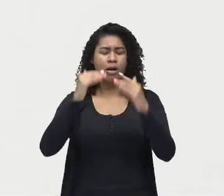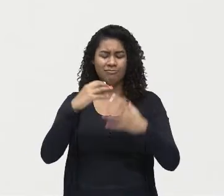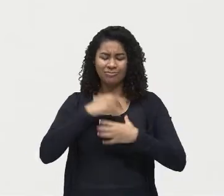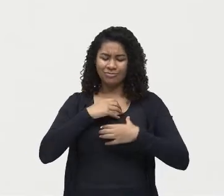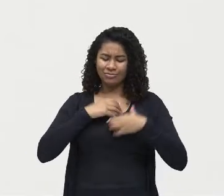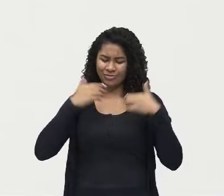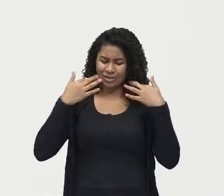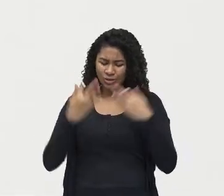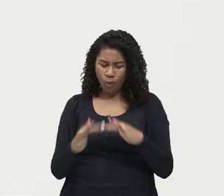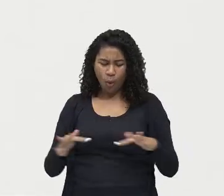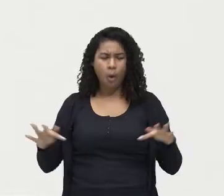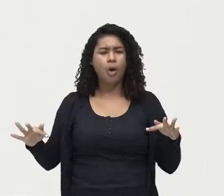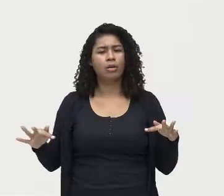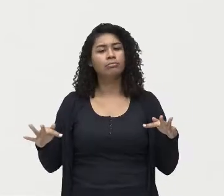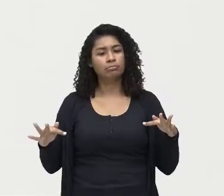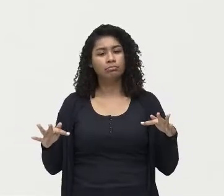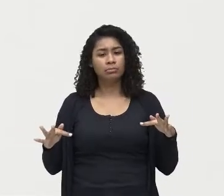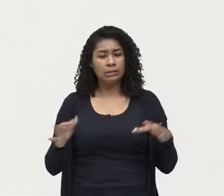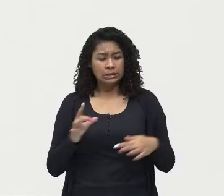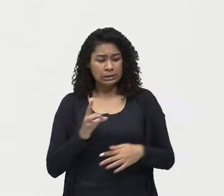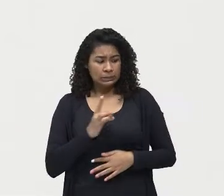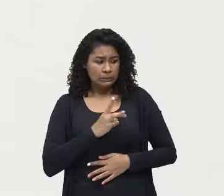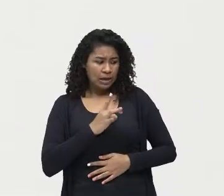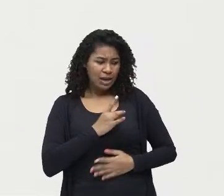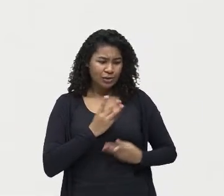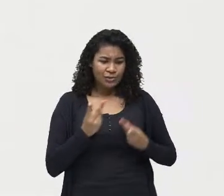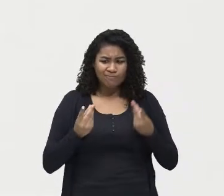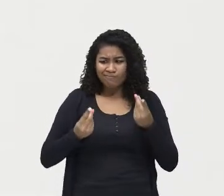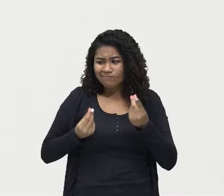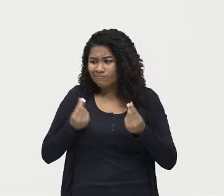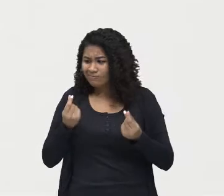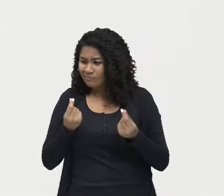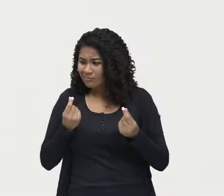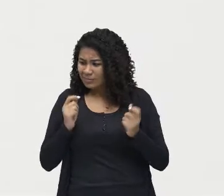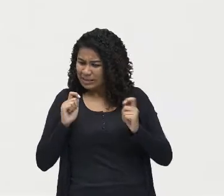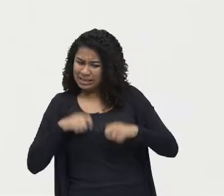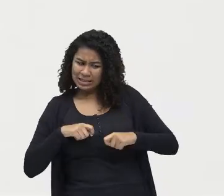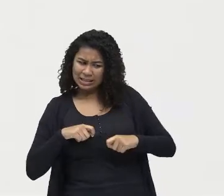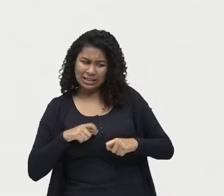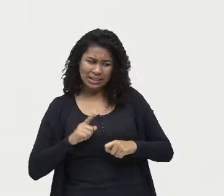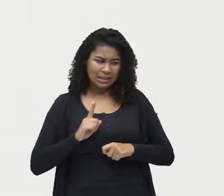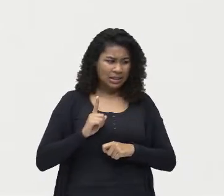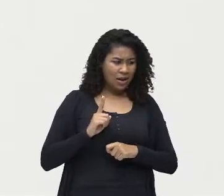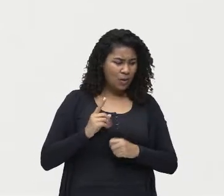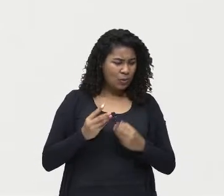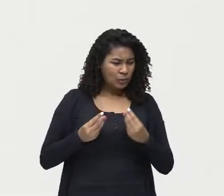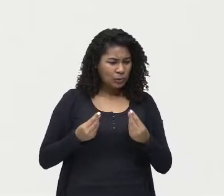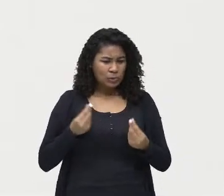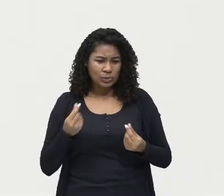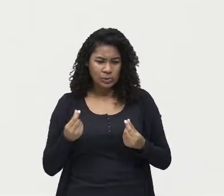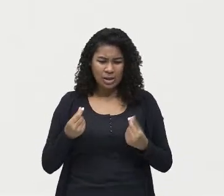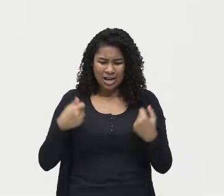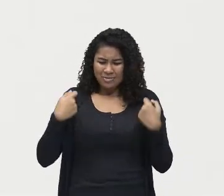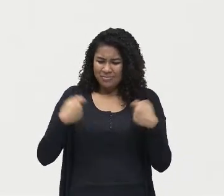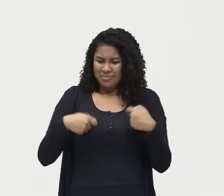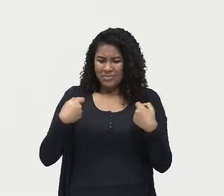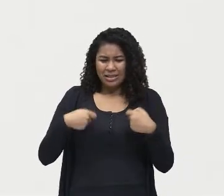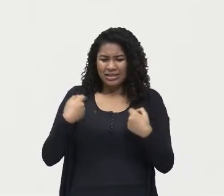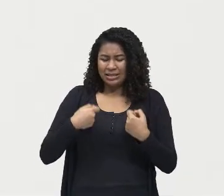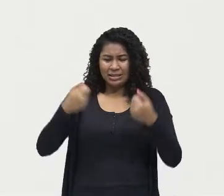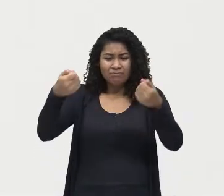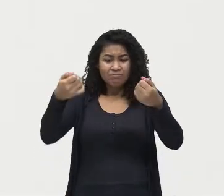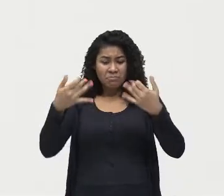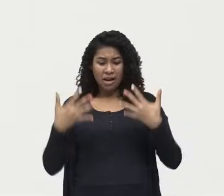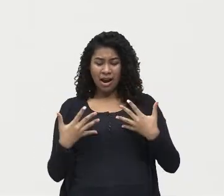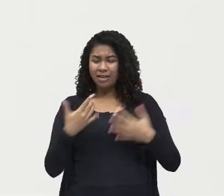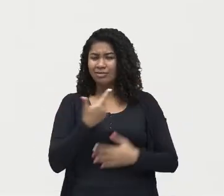dobrado. Esse medo de não ser. Olha a continuidade. Então, Tinha que ser mistério esse medo